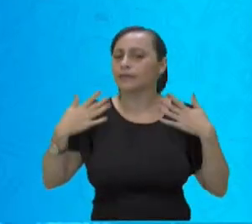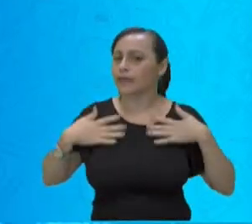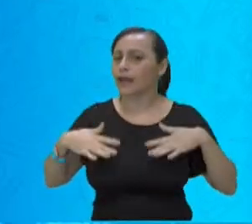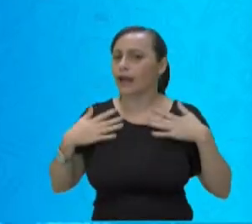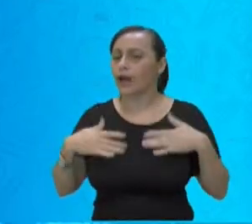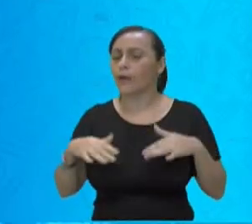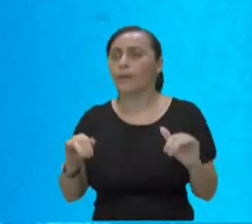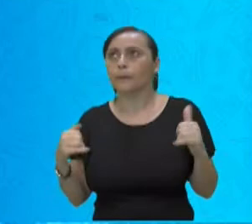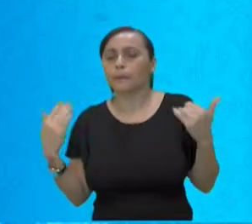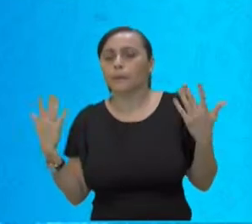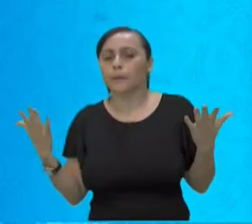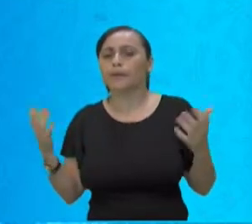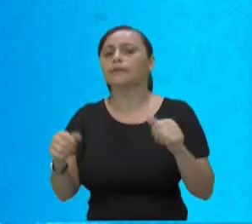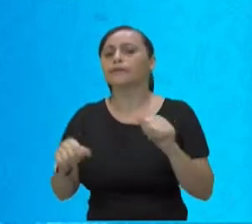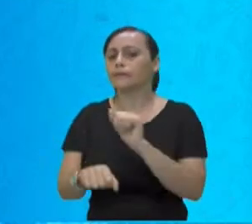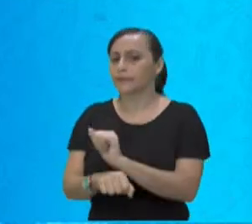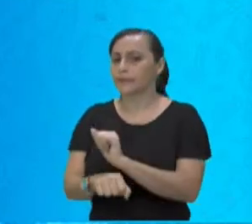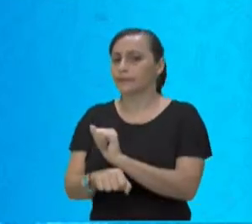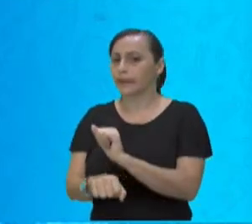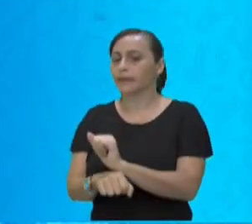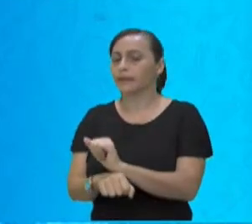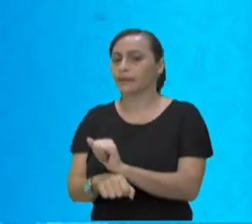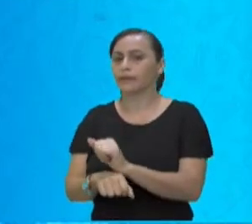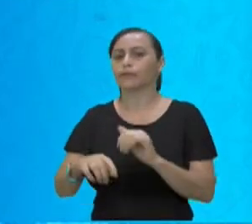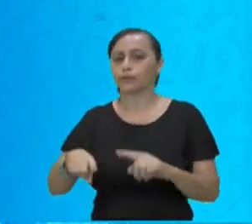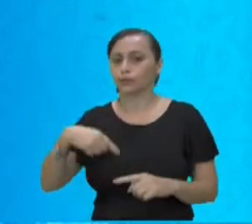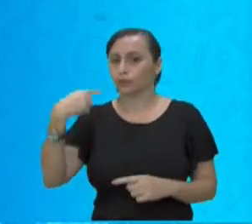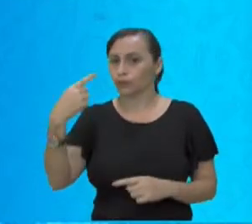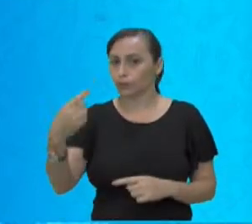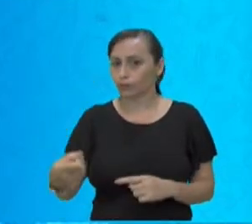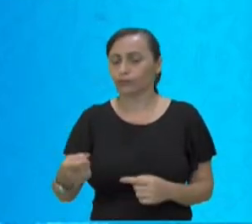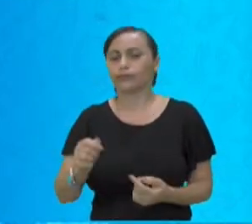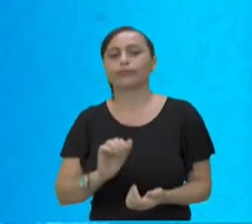esperar a vez o outro é